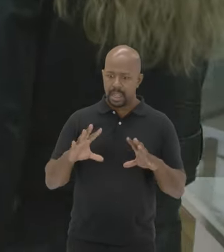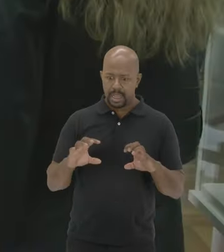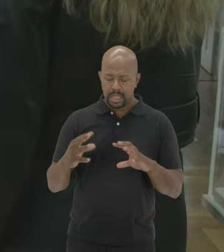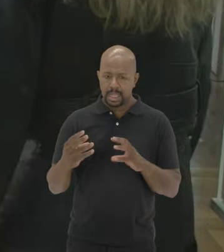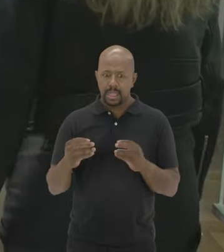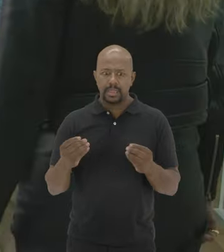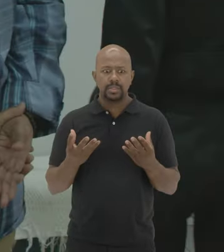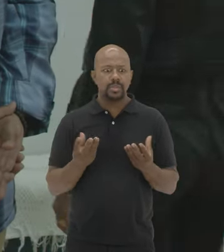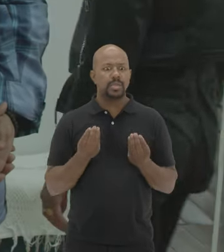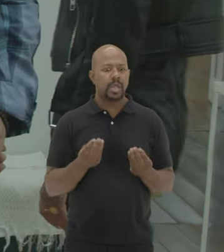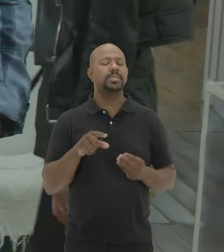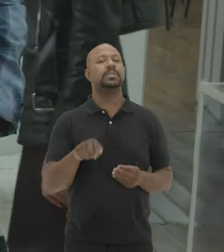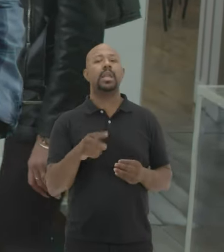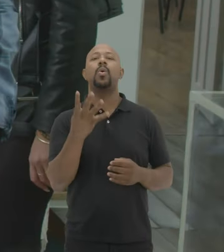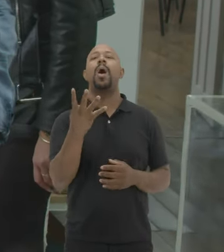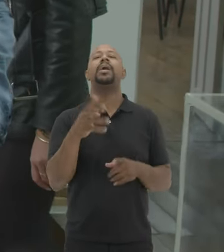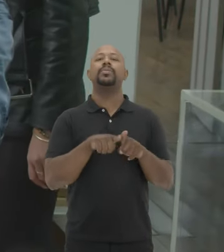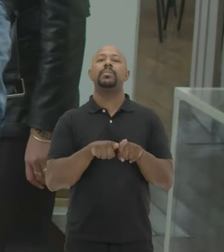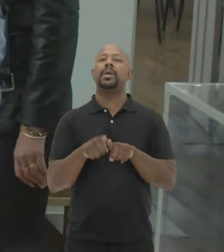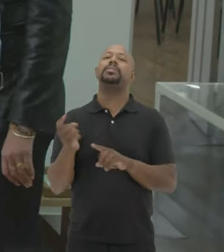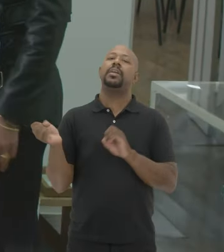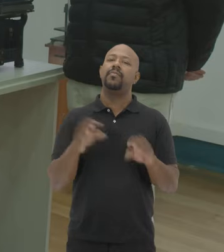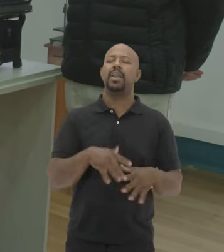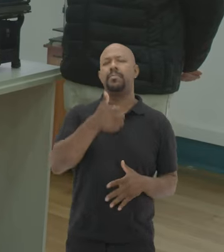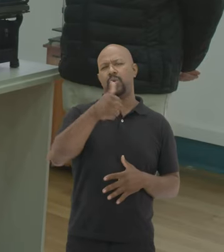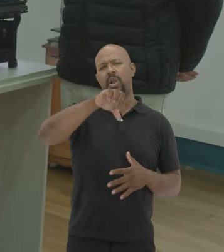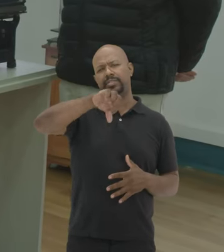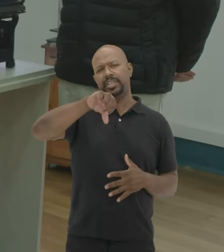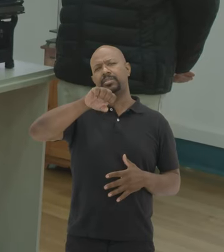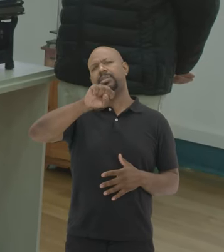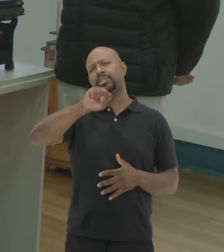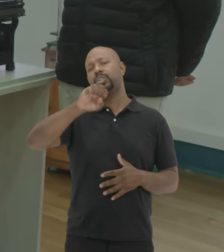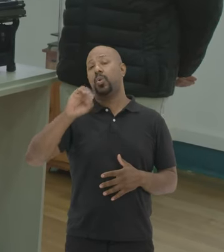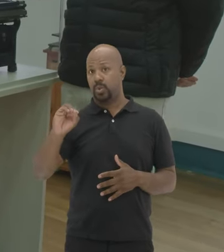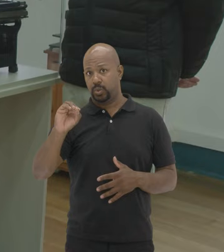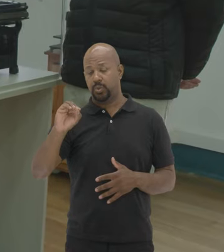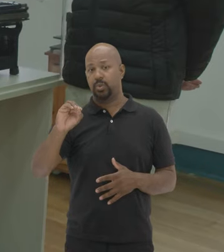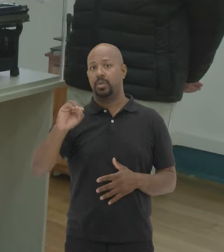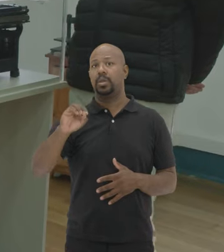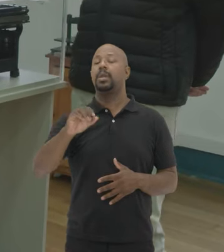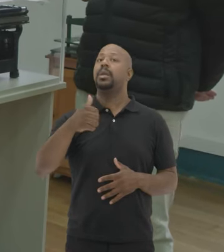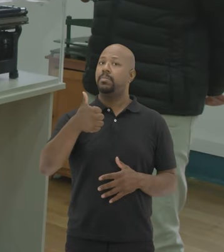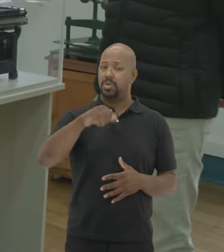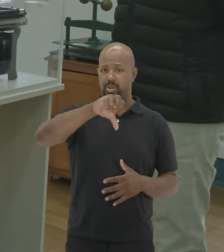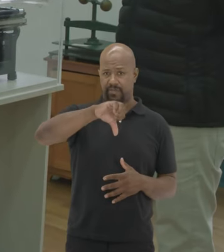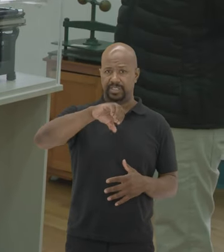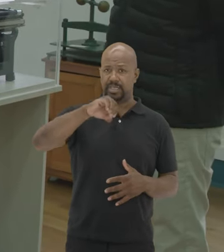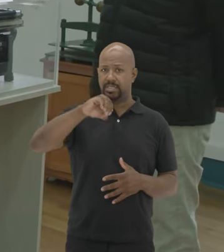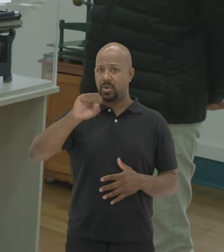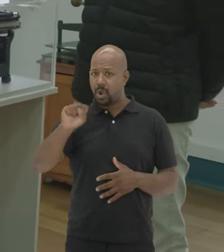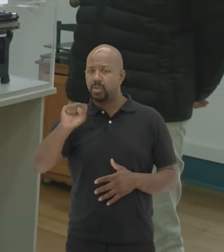de mundo. As quatro irmãs que vêm pra cá vêm em 1908. Professora Amanda Eloína Scherer. E a partir daí a revolução